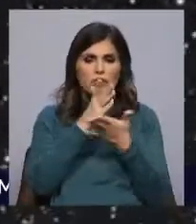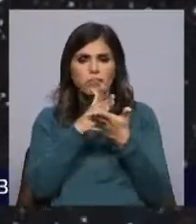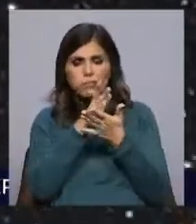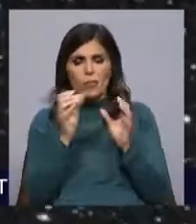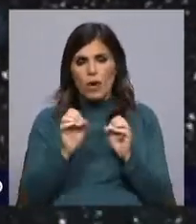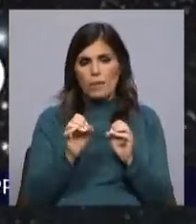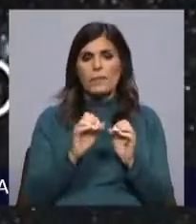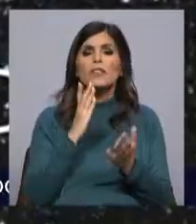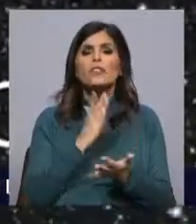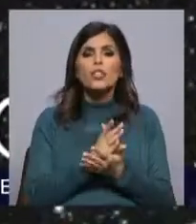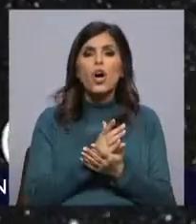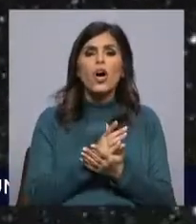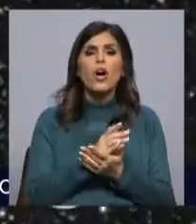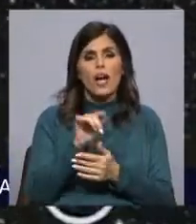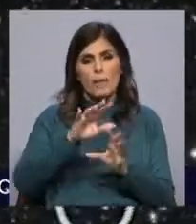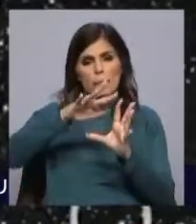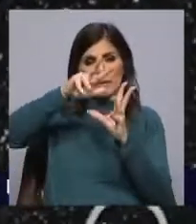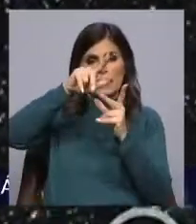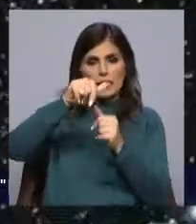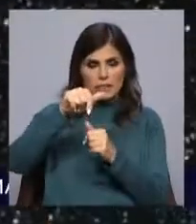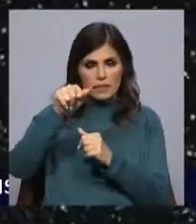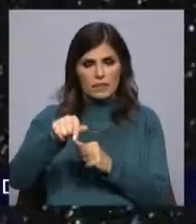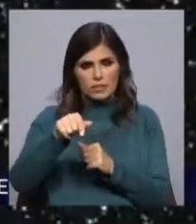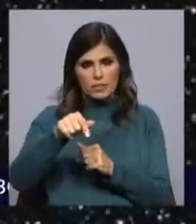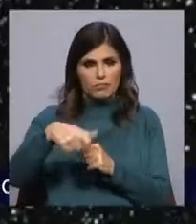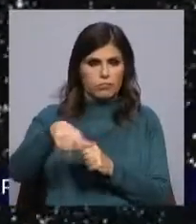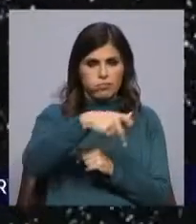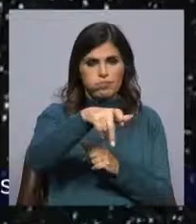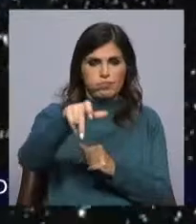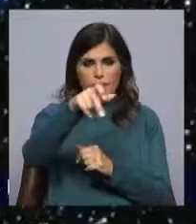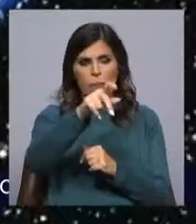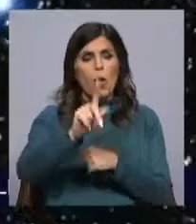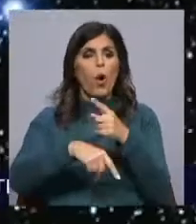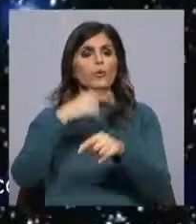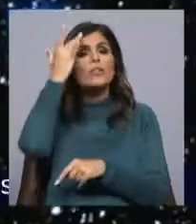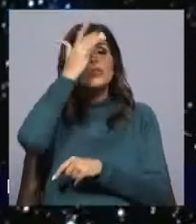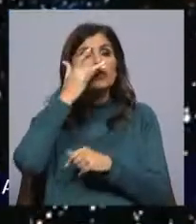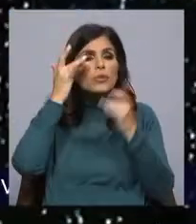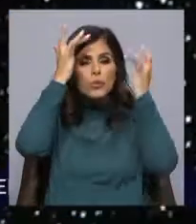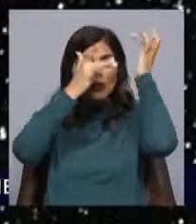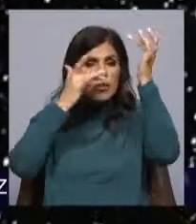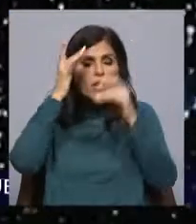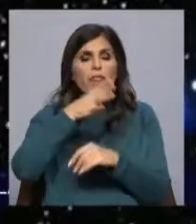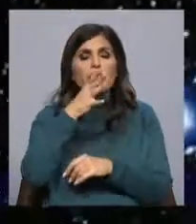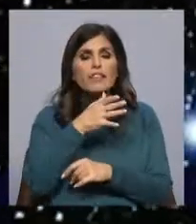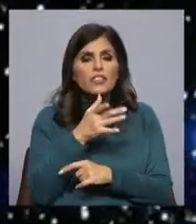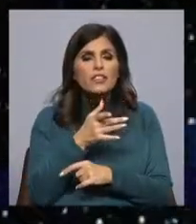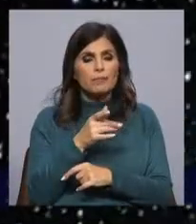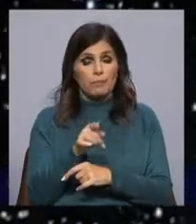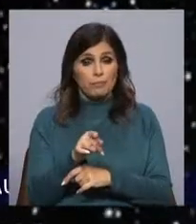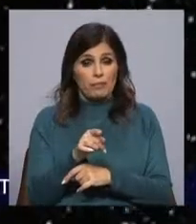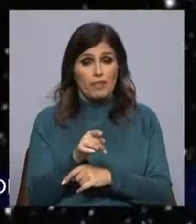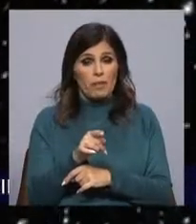só podem mesmo ser, então, estes planetas errantes e vagabundos. A outra teoria diz que, olha, provavelmente estes